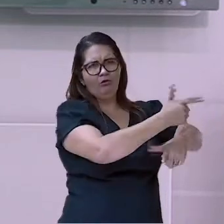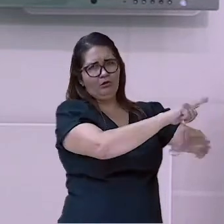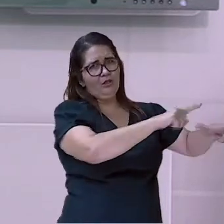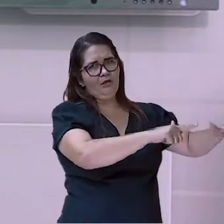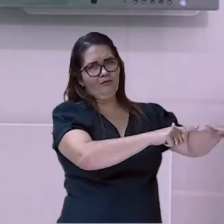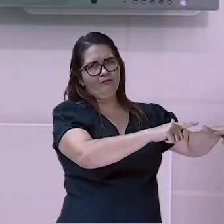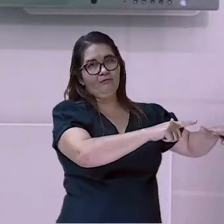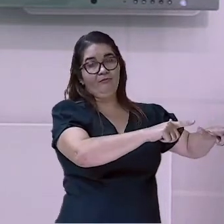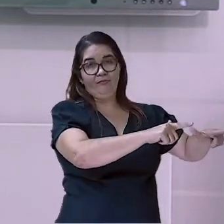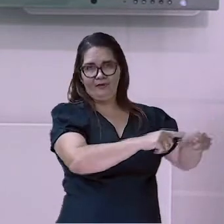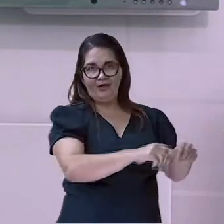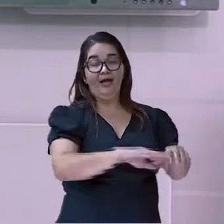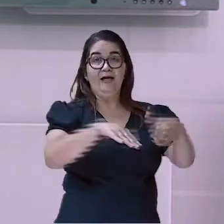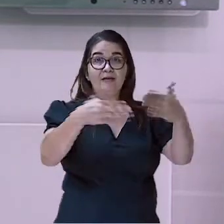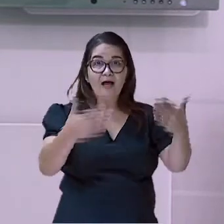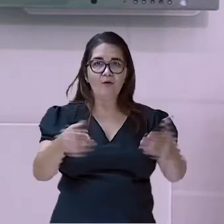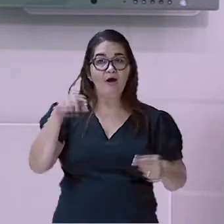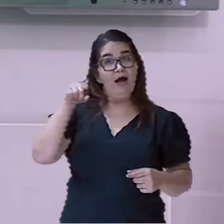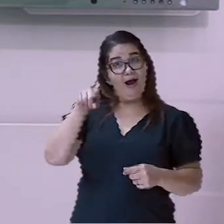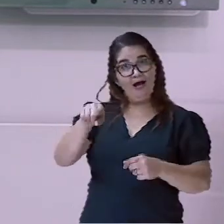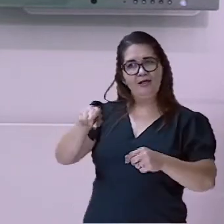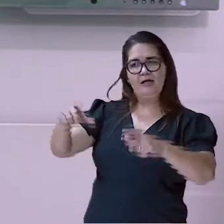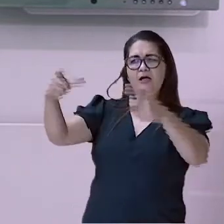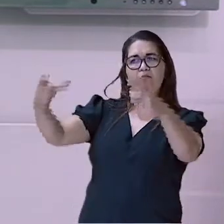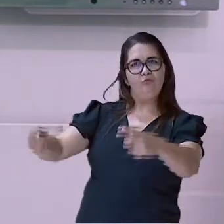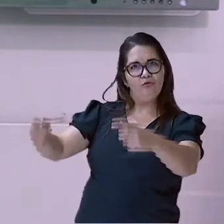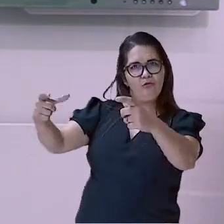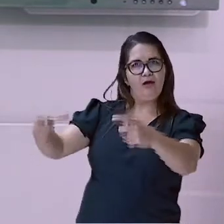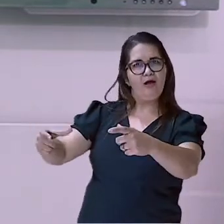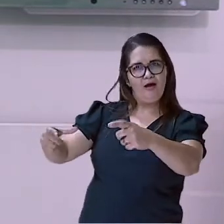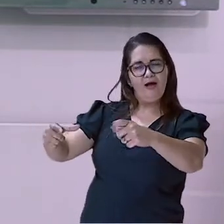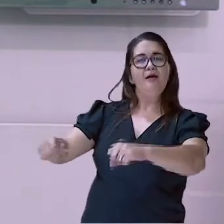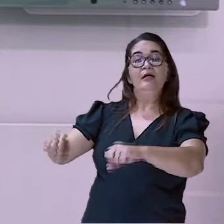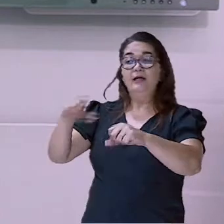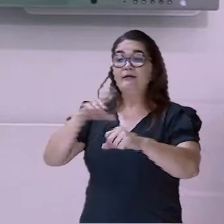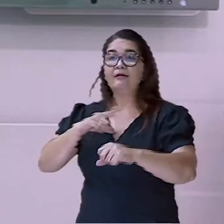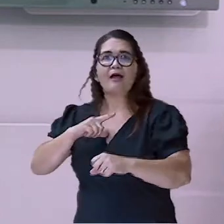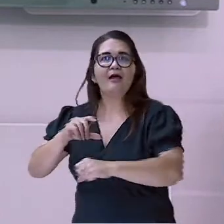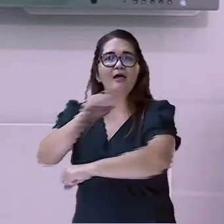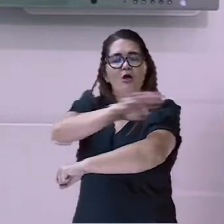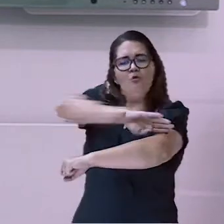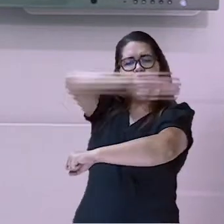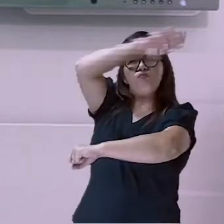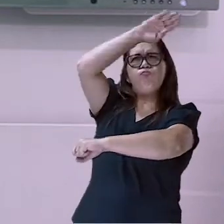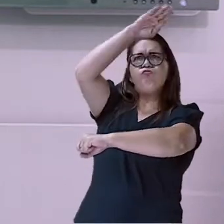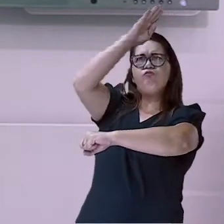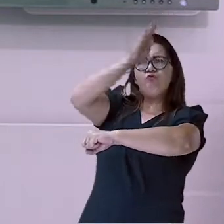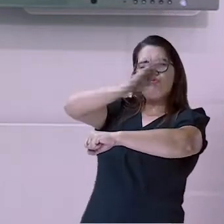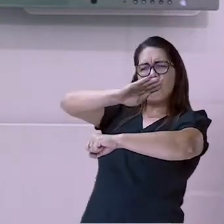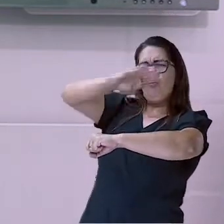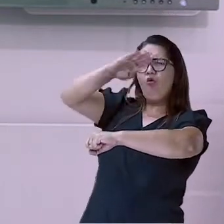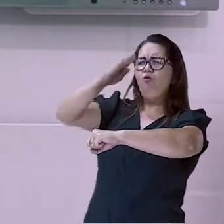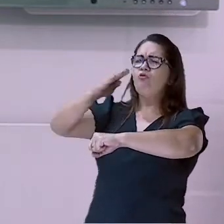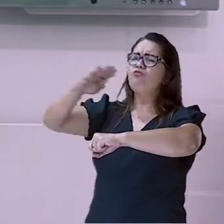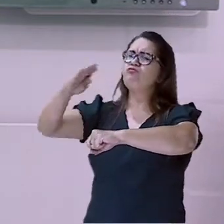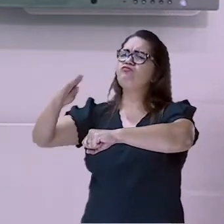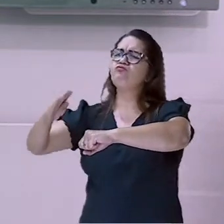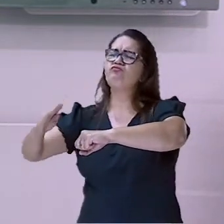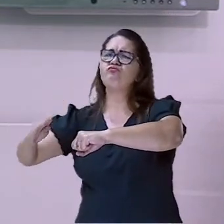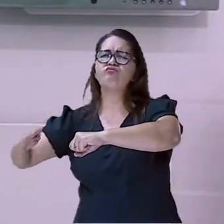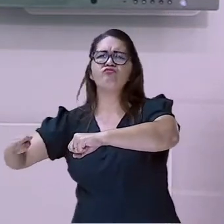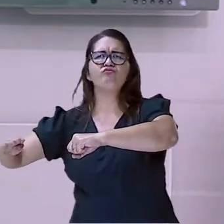muito morro, muita colina, então a gente tem outro tipo de vegetação. Então esse é o